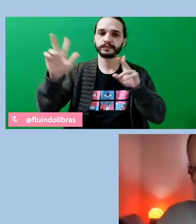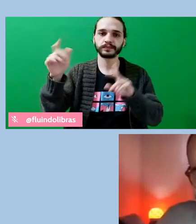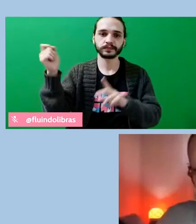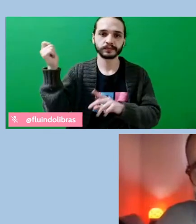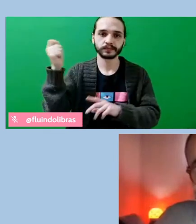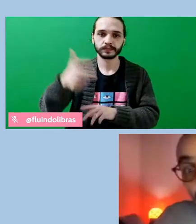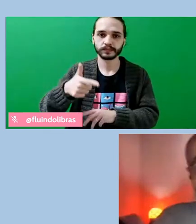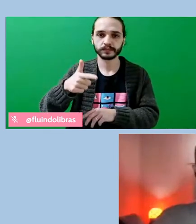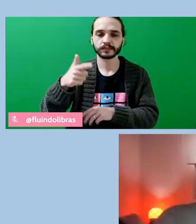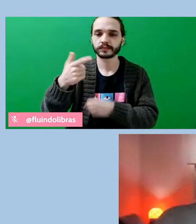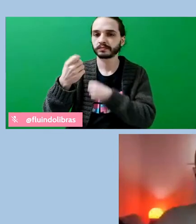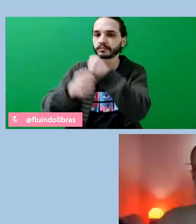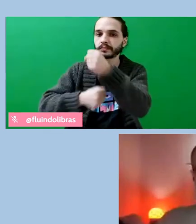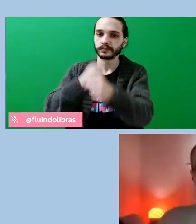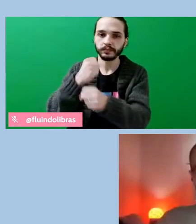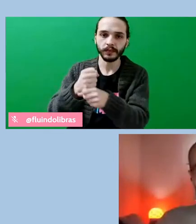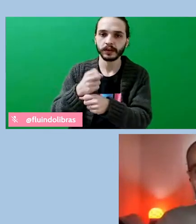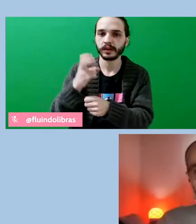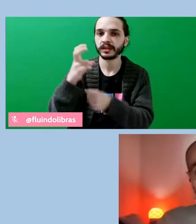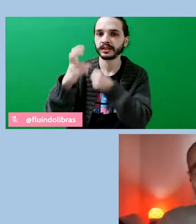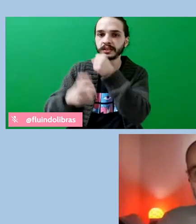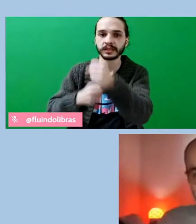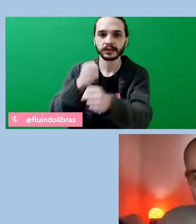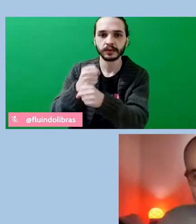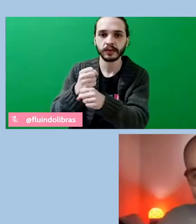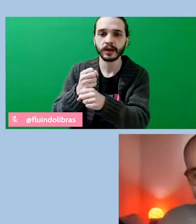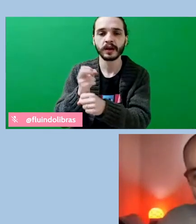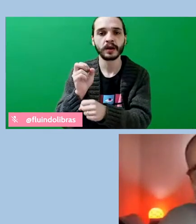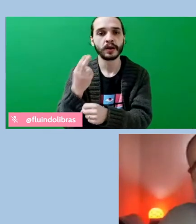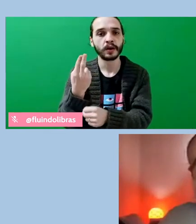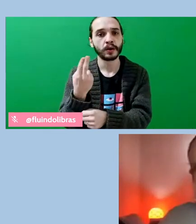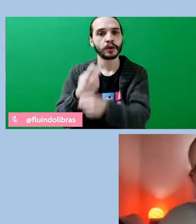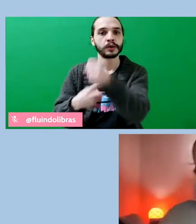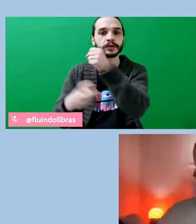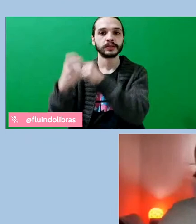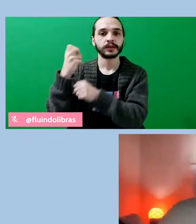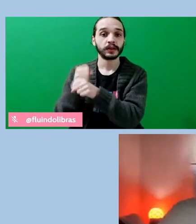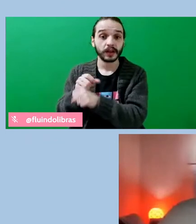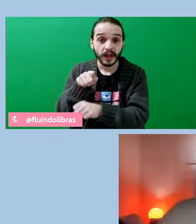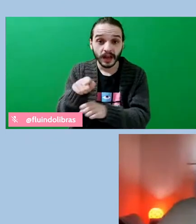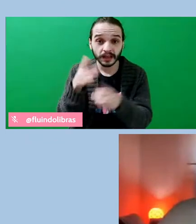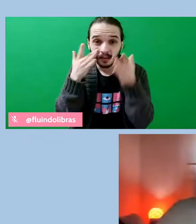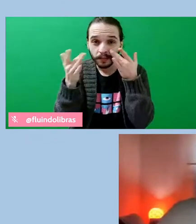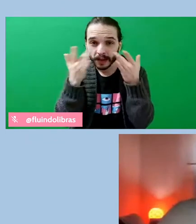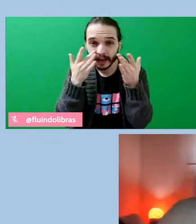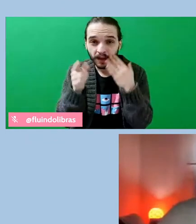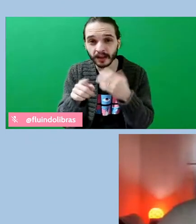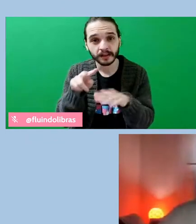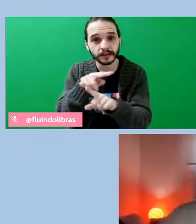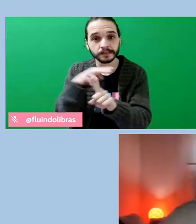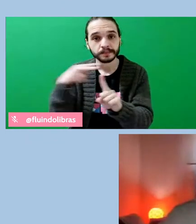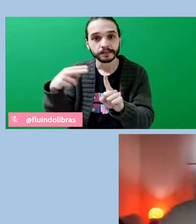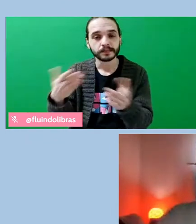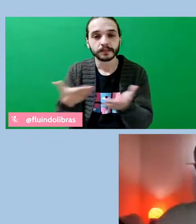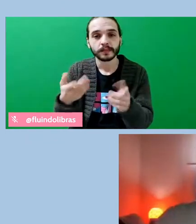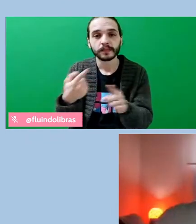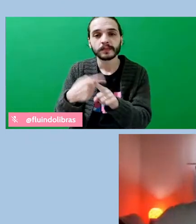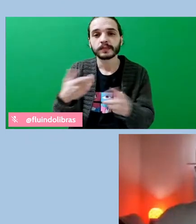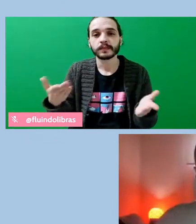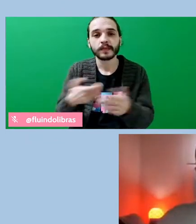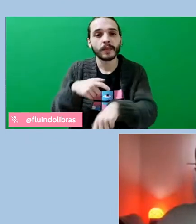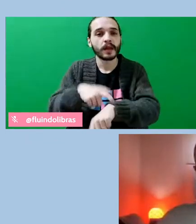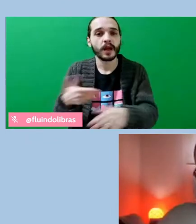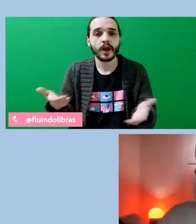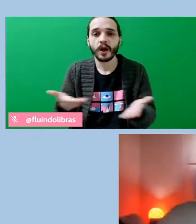um Zoom daqui 5 ou 5 anos atrás. Essa Com peça, os certeza. negociantes, tem essa leitura agora porque a gente está nesse agora, entende? Talvez ela